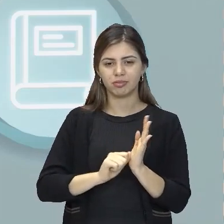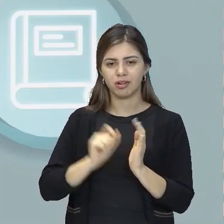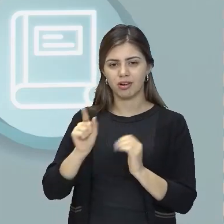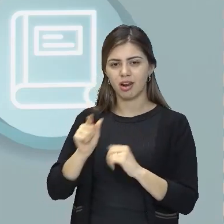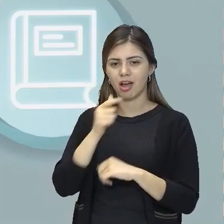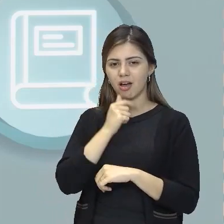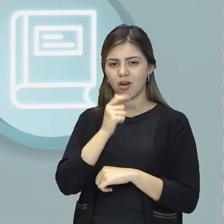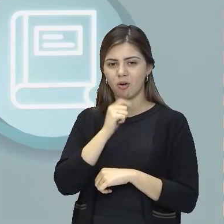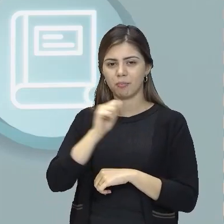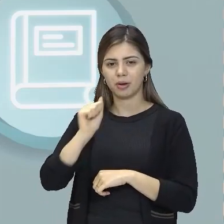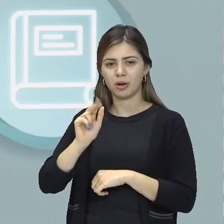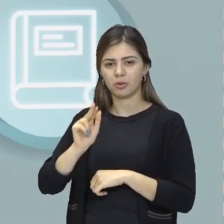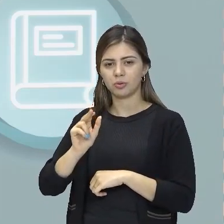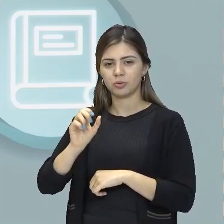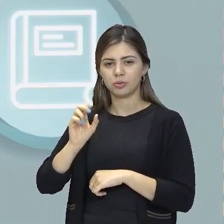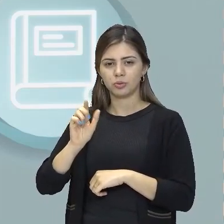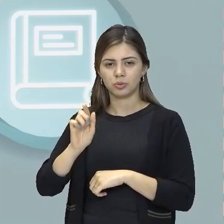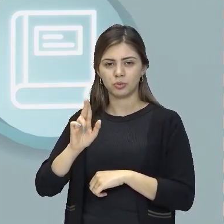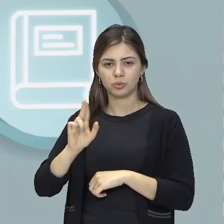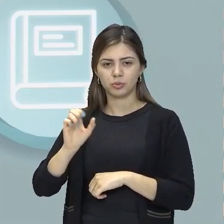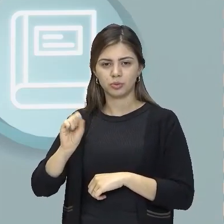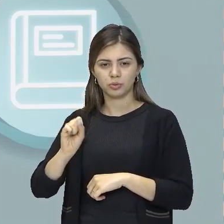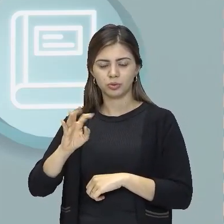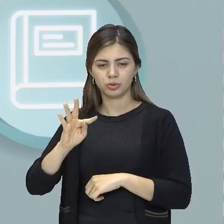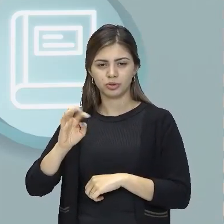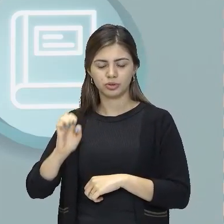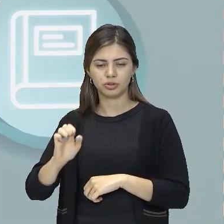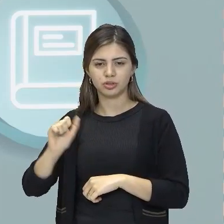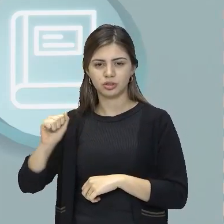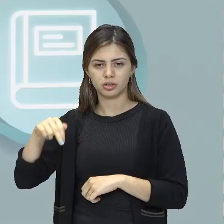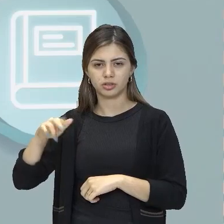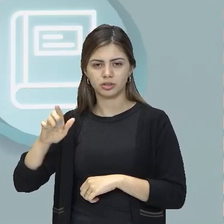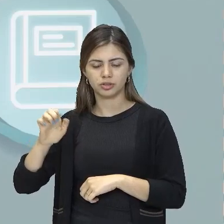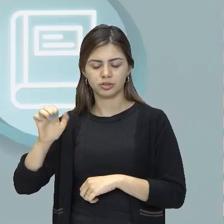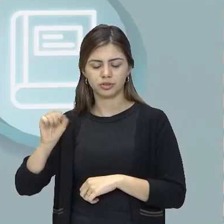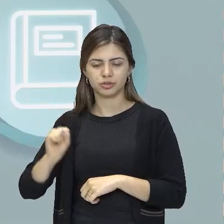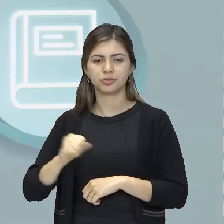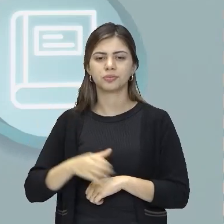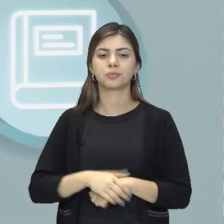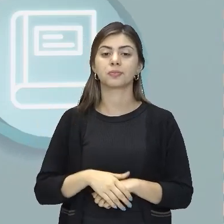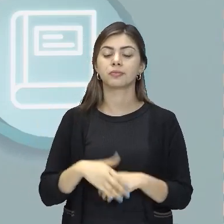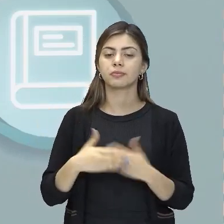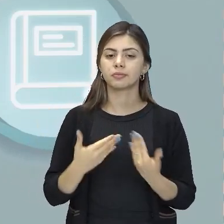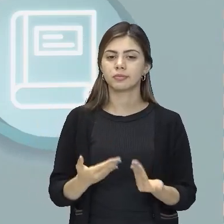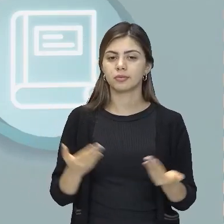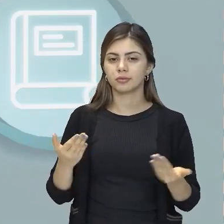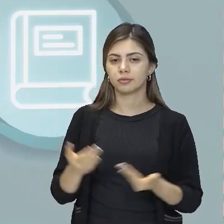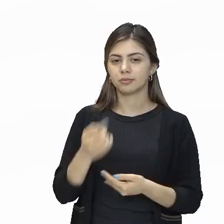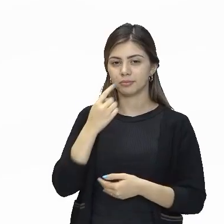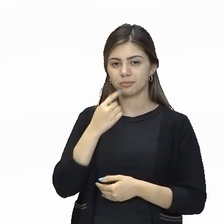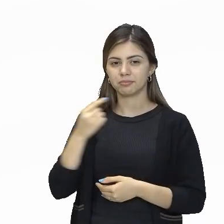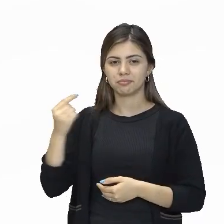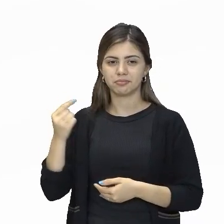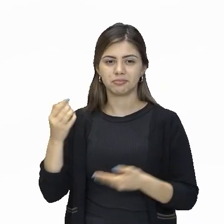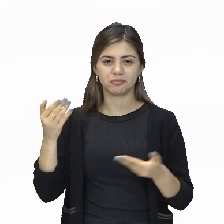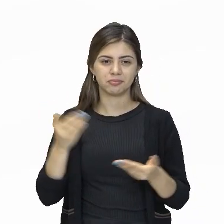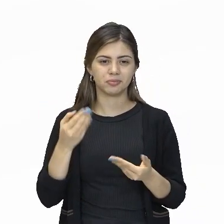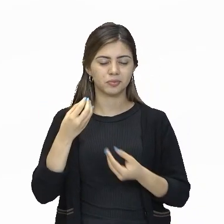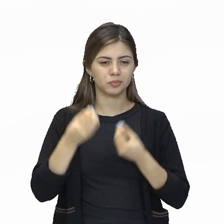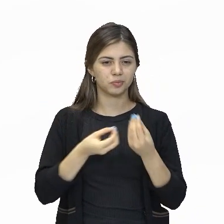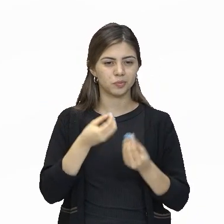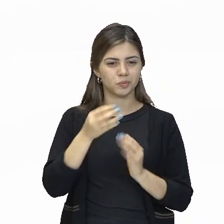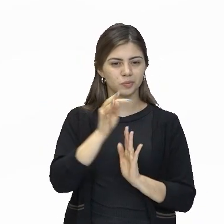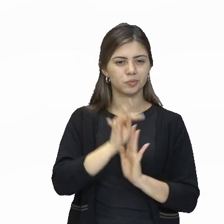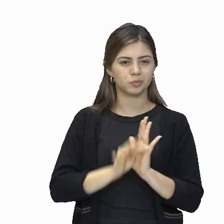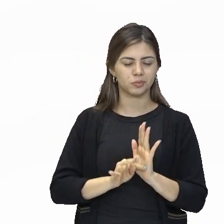do livro Eu, falei para vocês que era um dos destaques, né? Então vamos lá olhar esse poema. Vejam